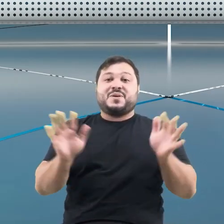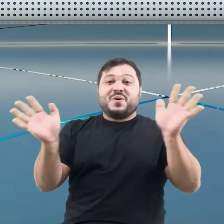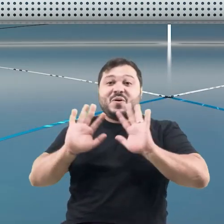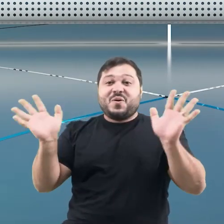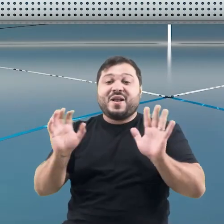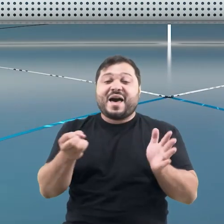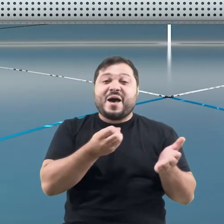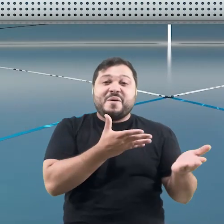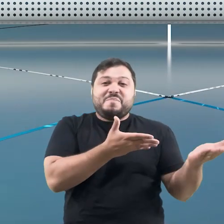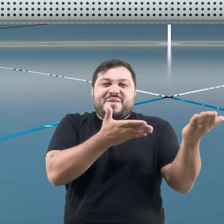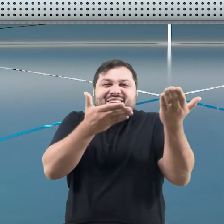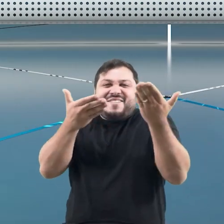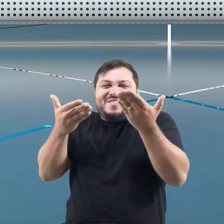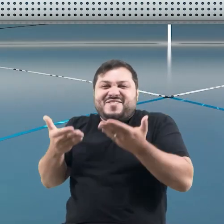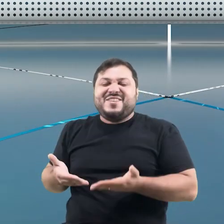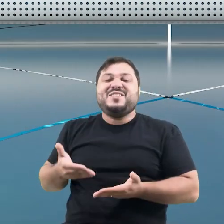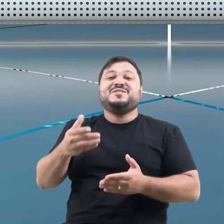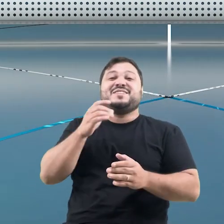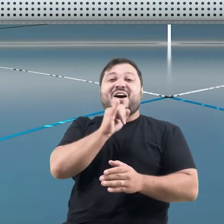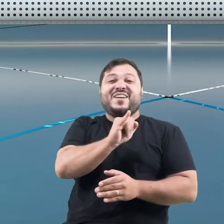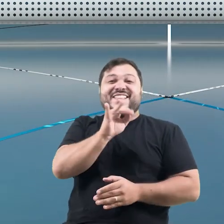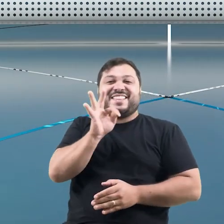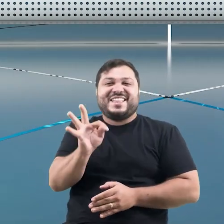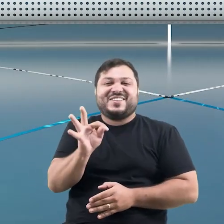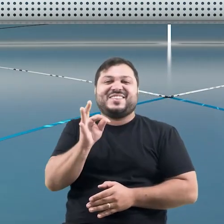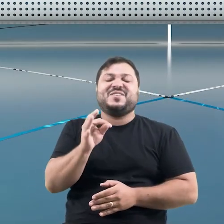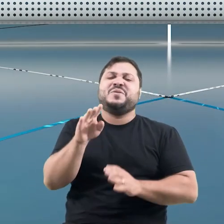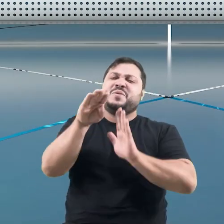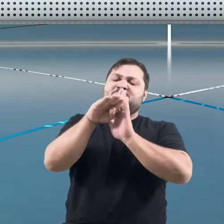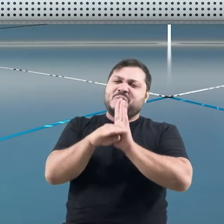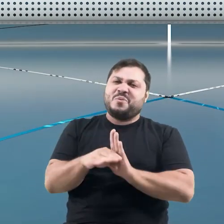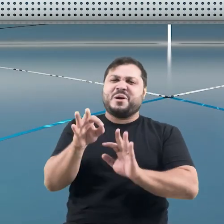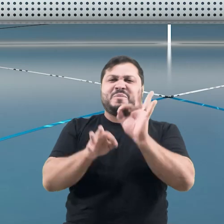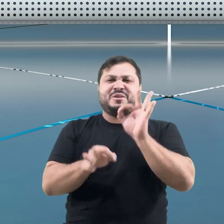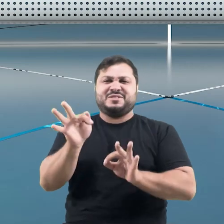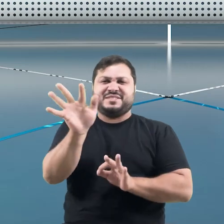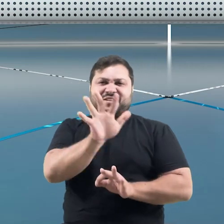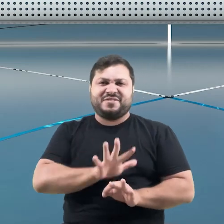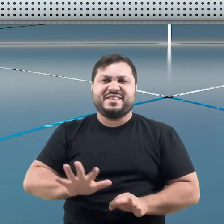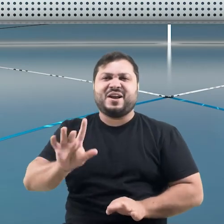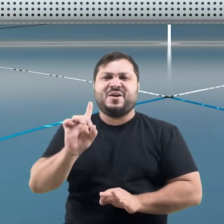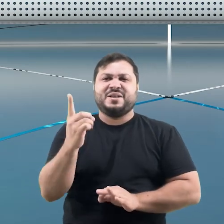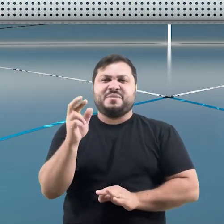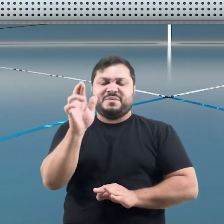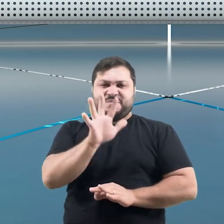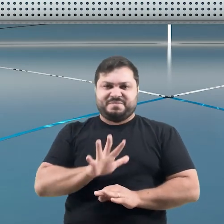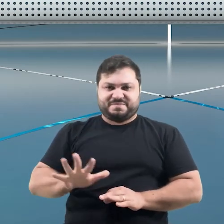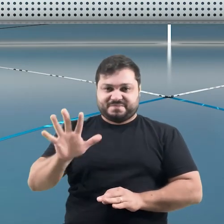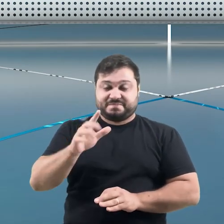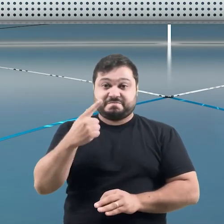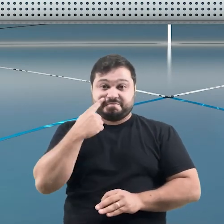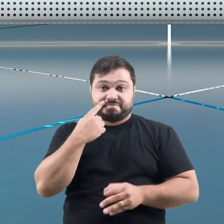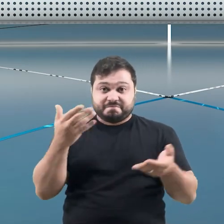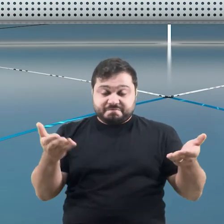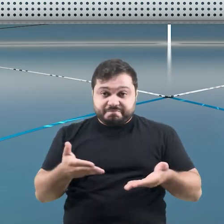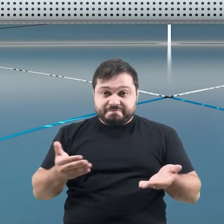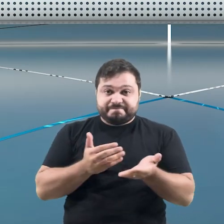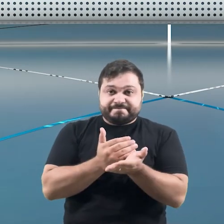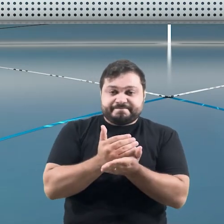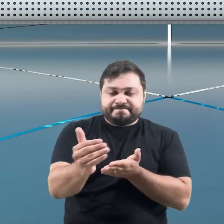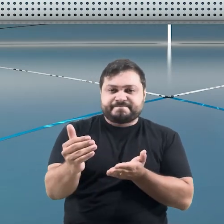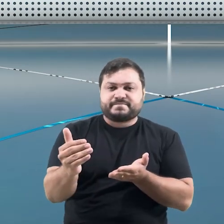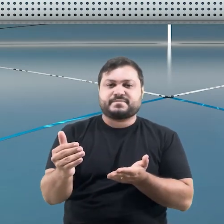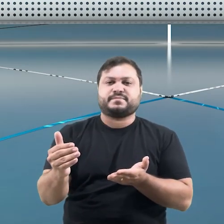Olá, sejam bem-vindas e bem-vindos ao Inteiro Teor, o programa da Justiça Federal da Primeira Região. Confira comigo, a partir